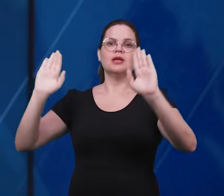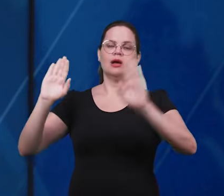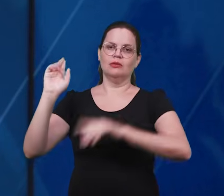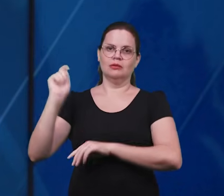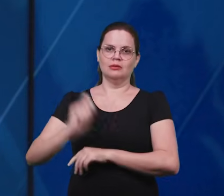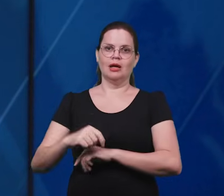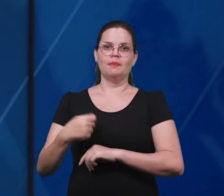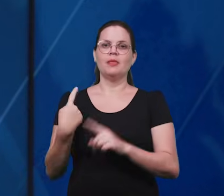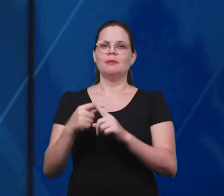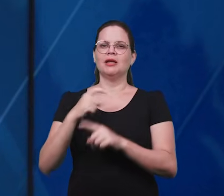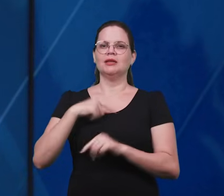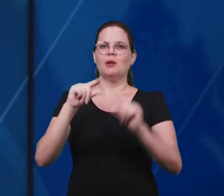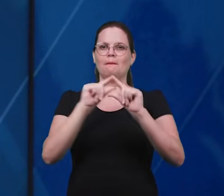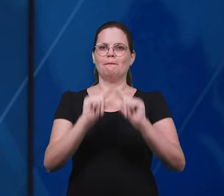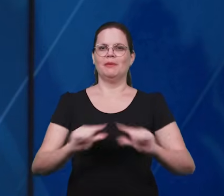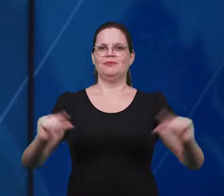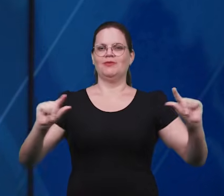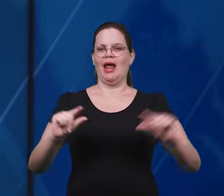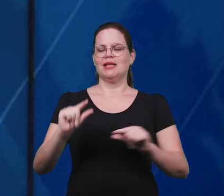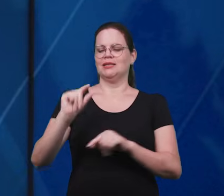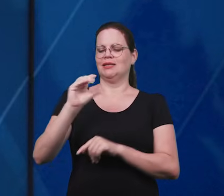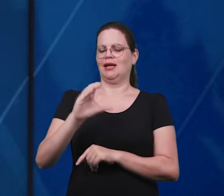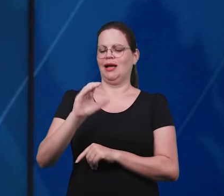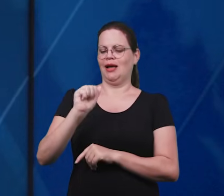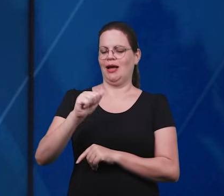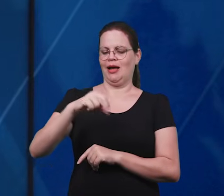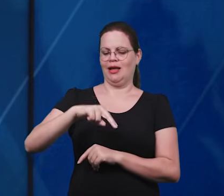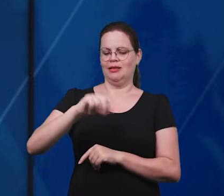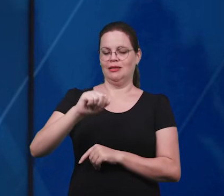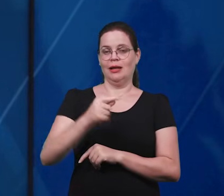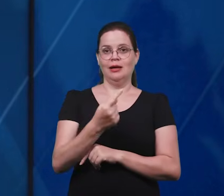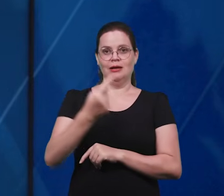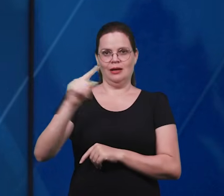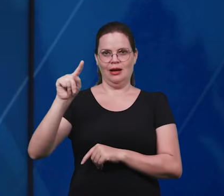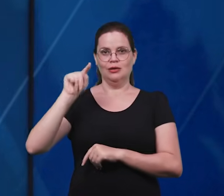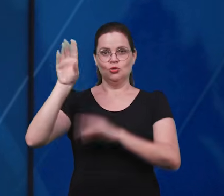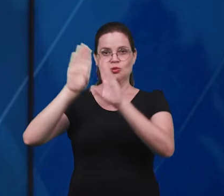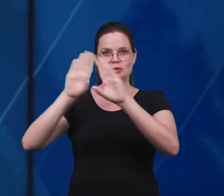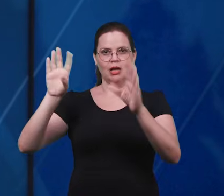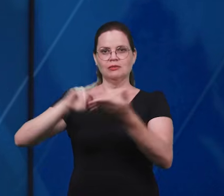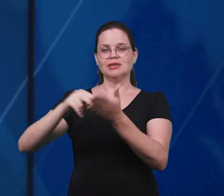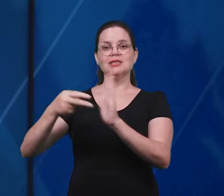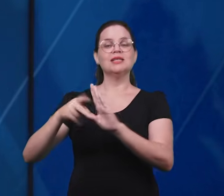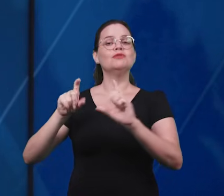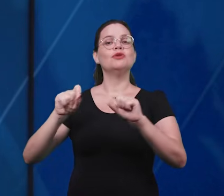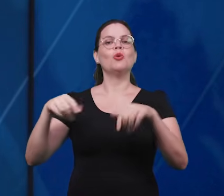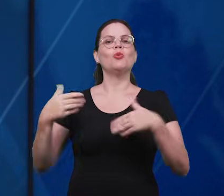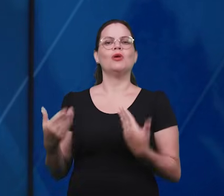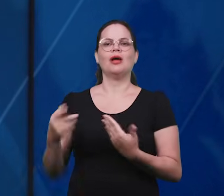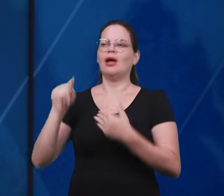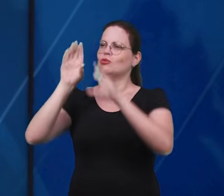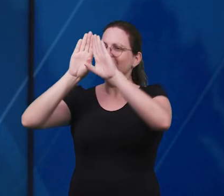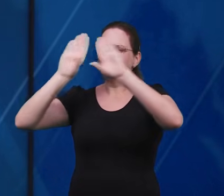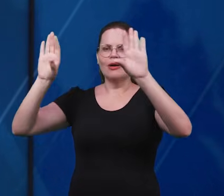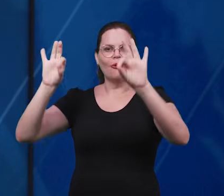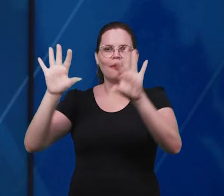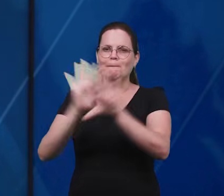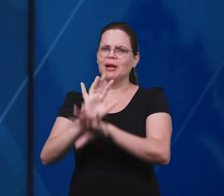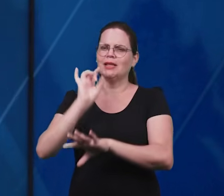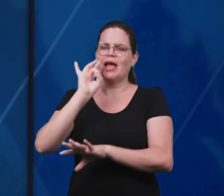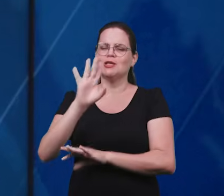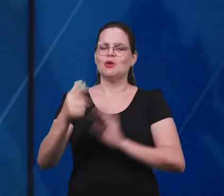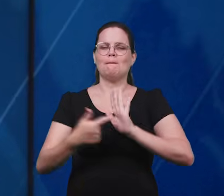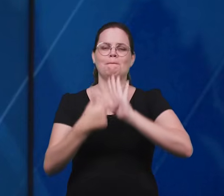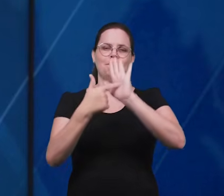uma expressão apenas figurativa. Veremos também como podemos extrair lições preciosas